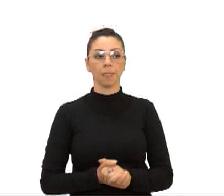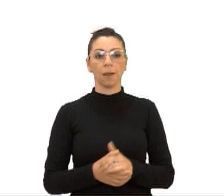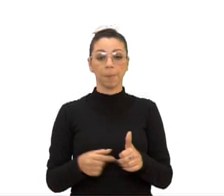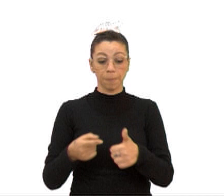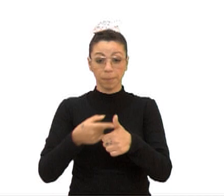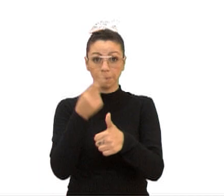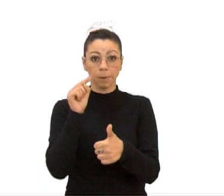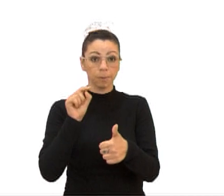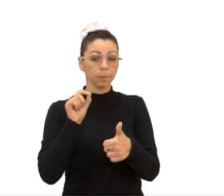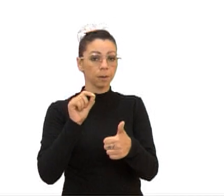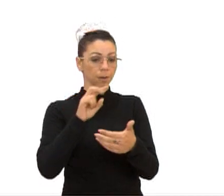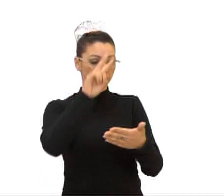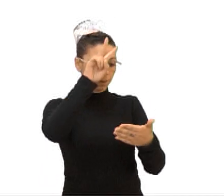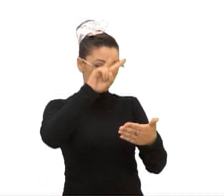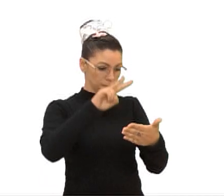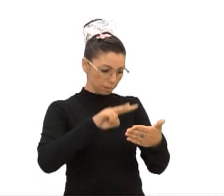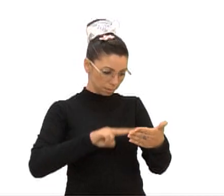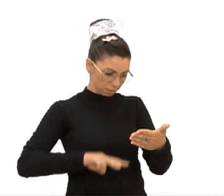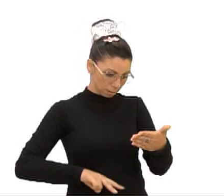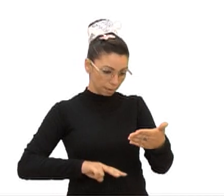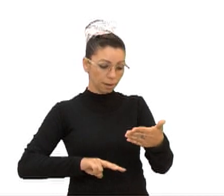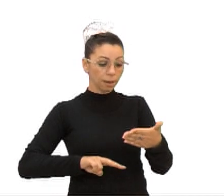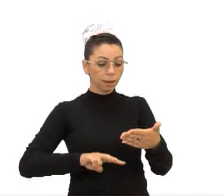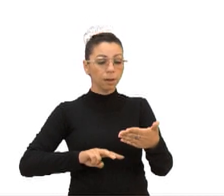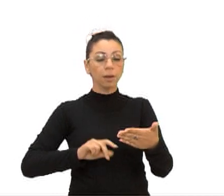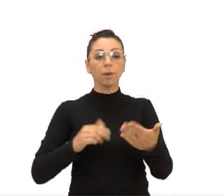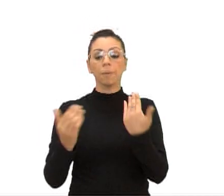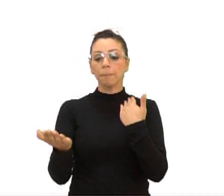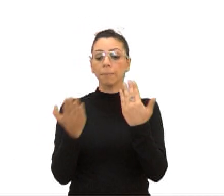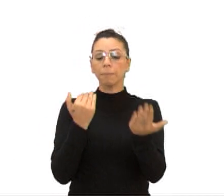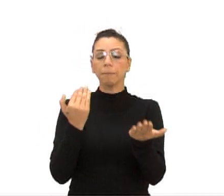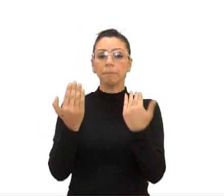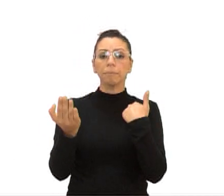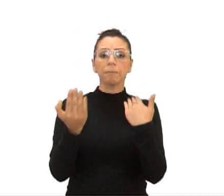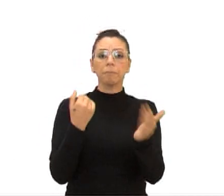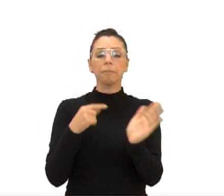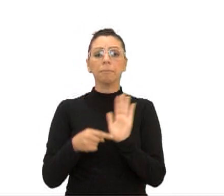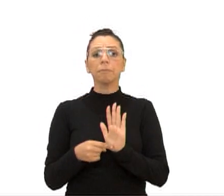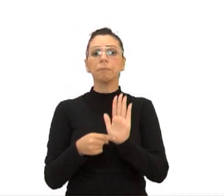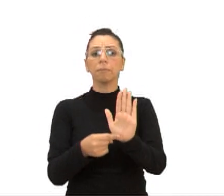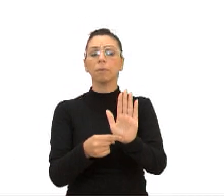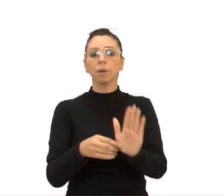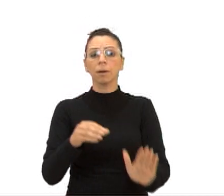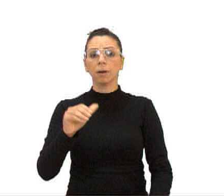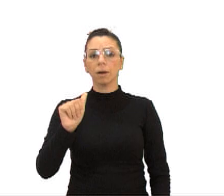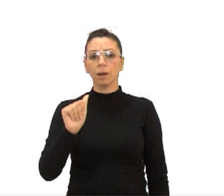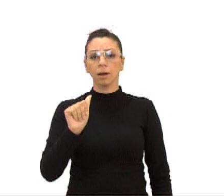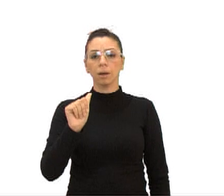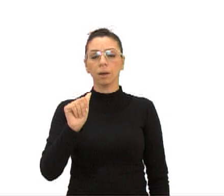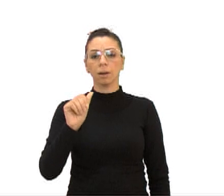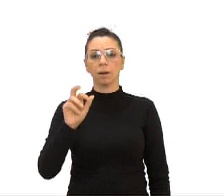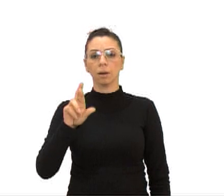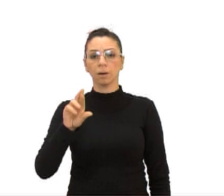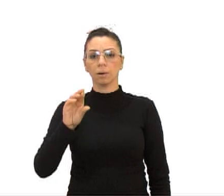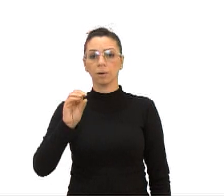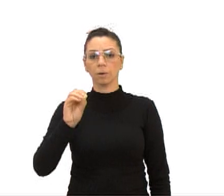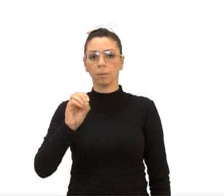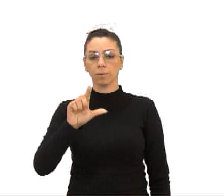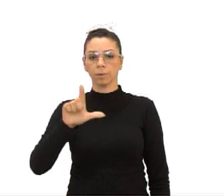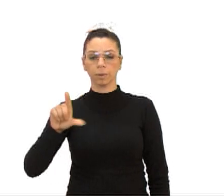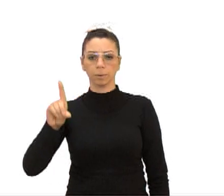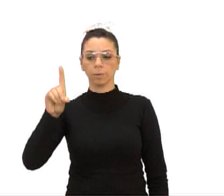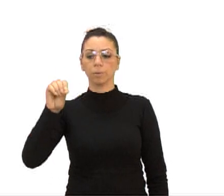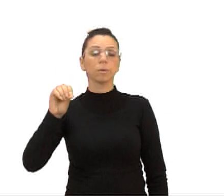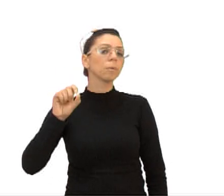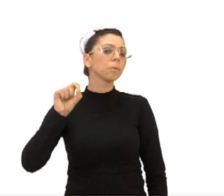releia o diálogo entre Calvin e Haroldo, o que a conversa revela sobre o Haroldo. O Haroldo é aquele que está lendo o livro, certo? O